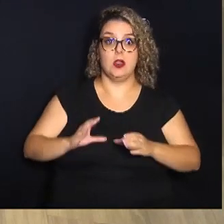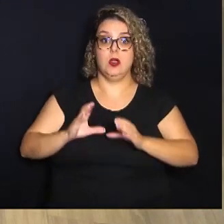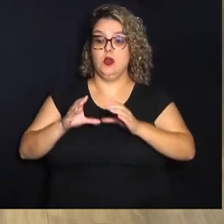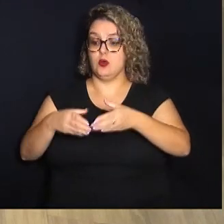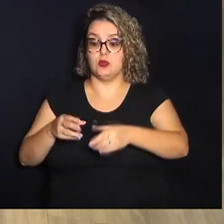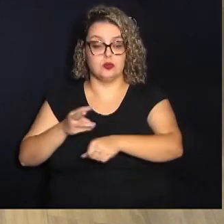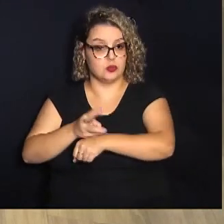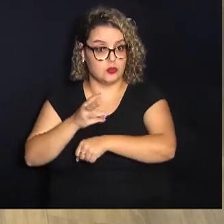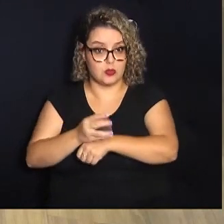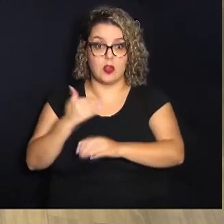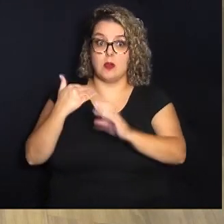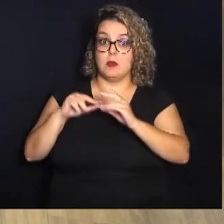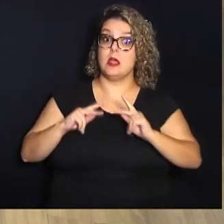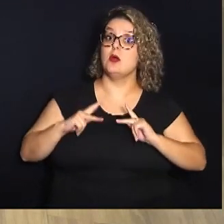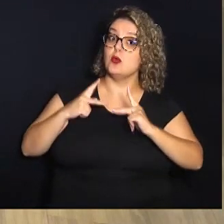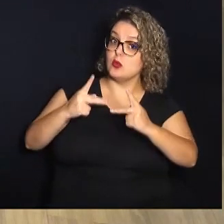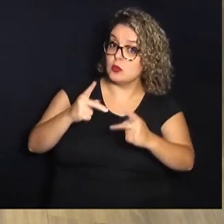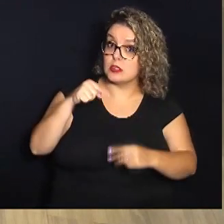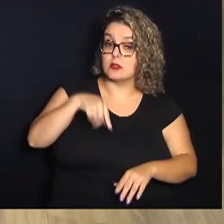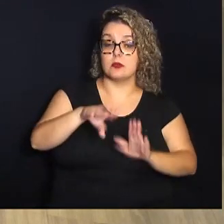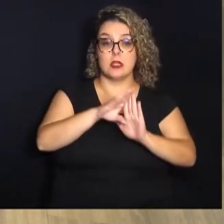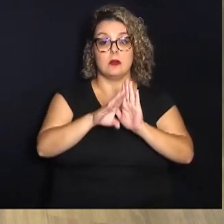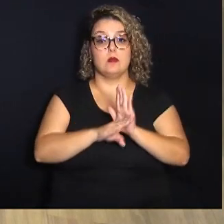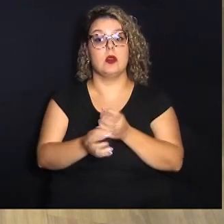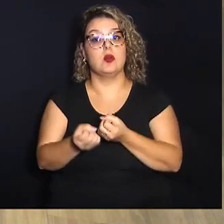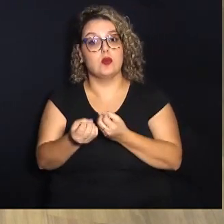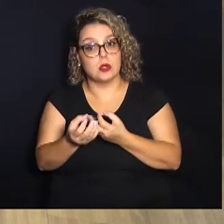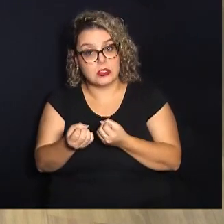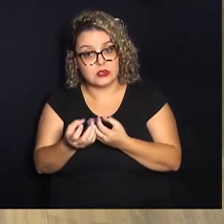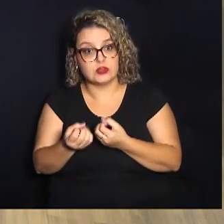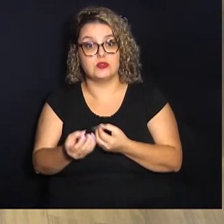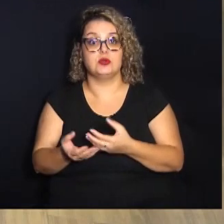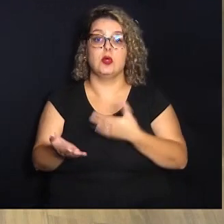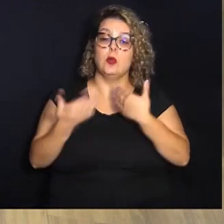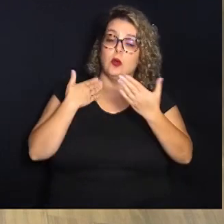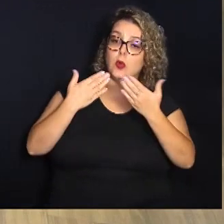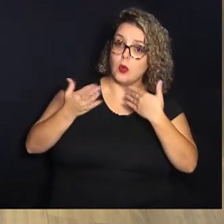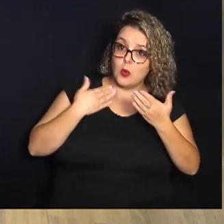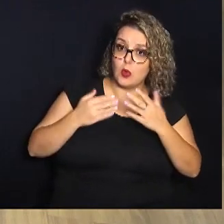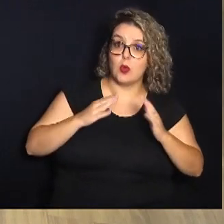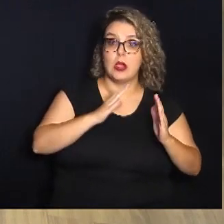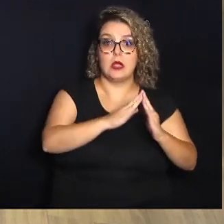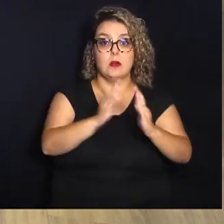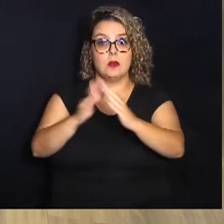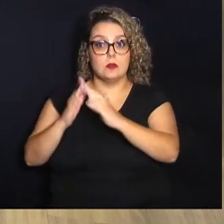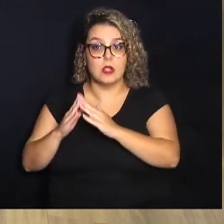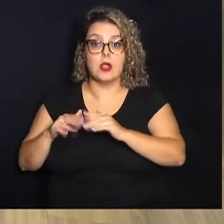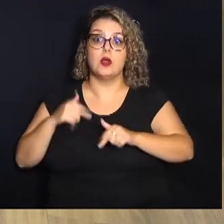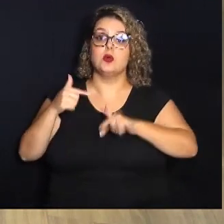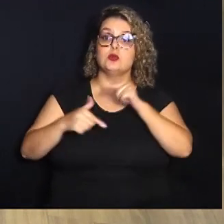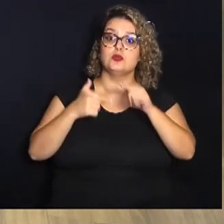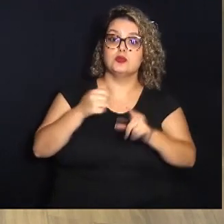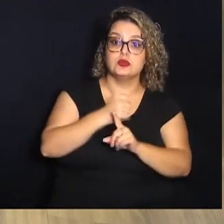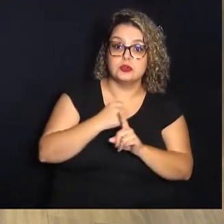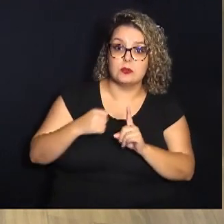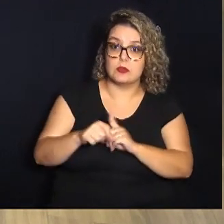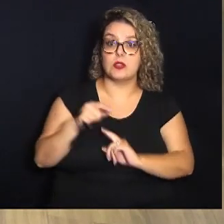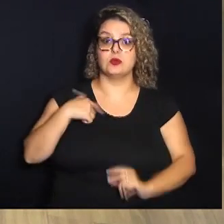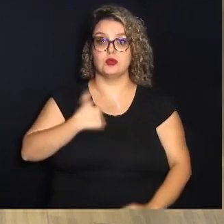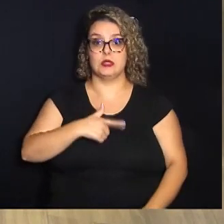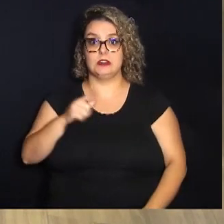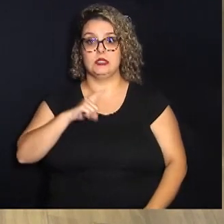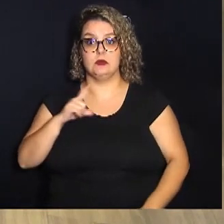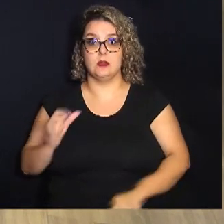conversa, manda o link desse programa com as informações. Converse com o vizinho, é um trabalho de sociedade. A gente tem a questão do